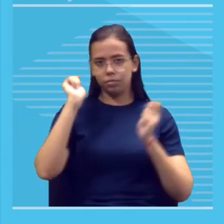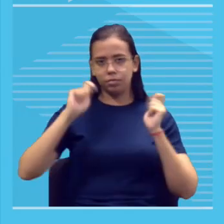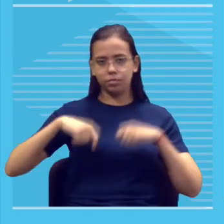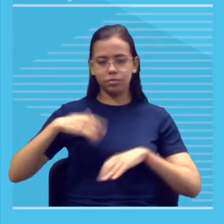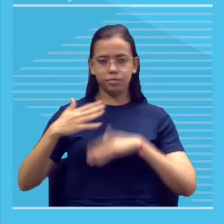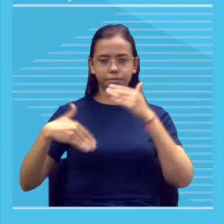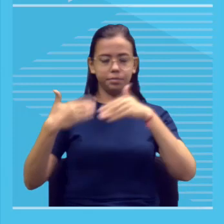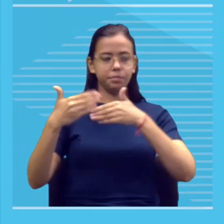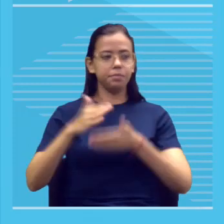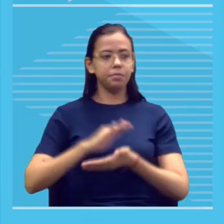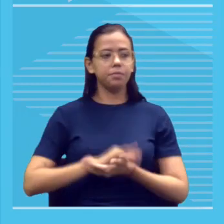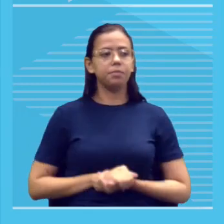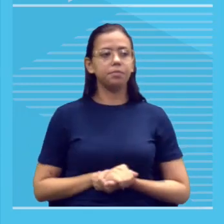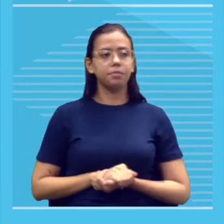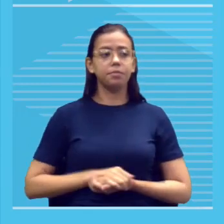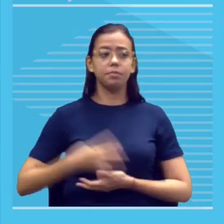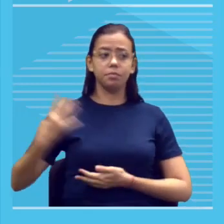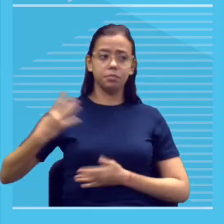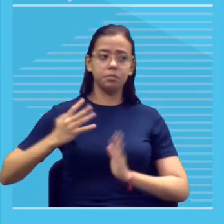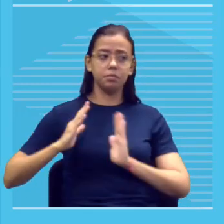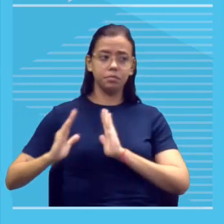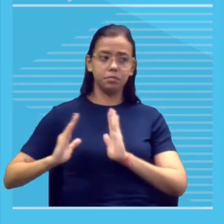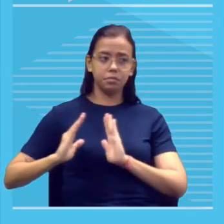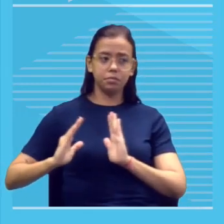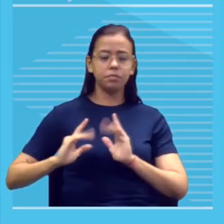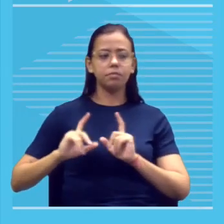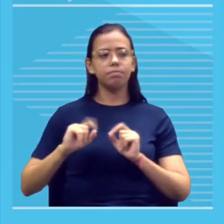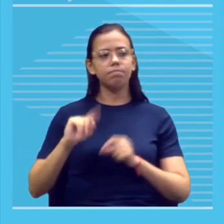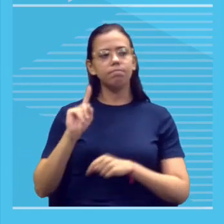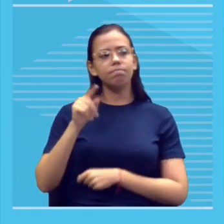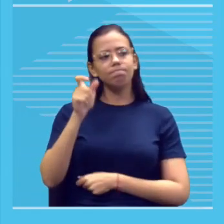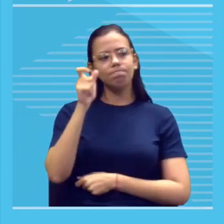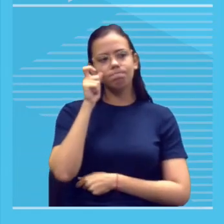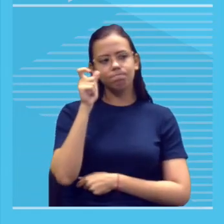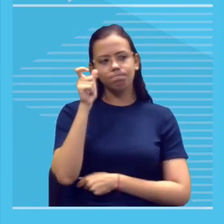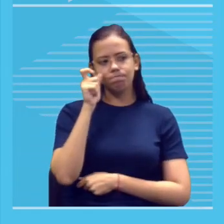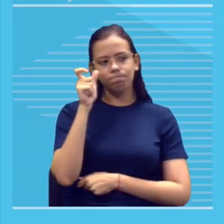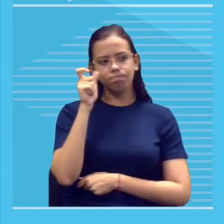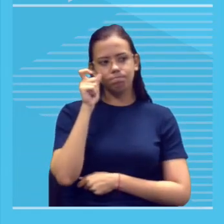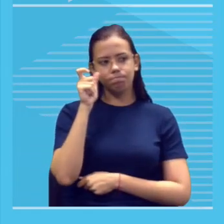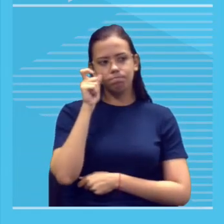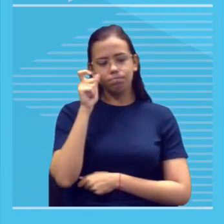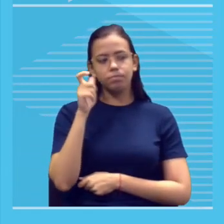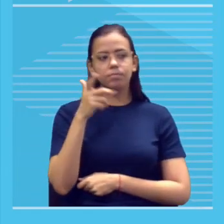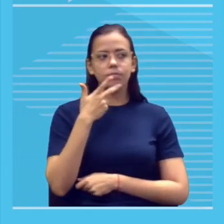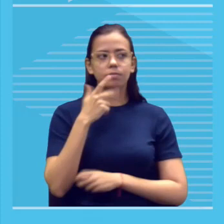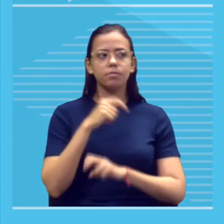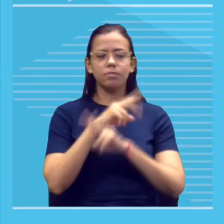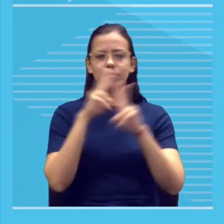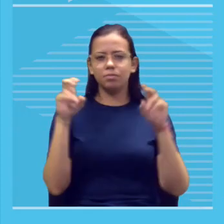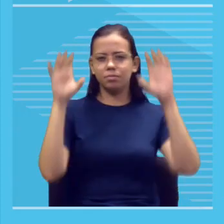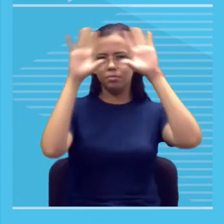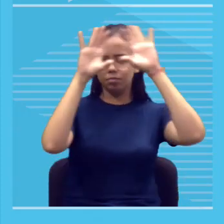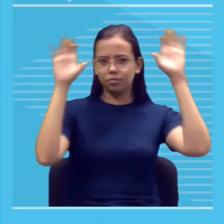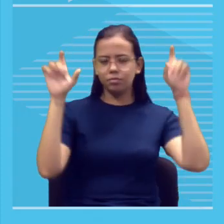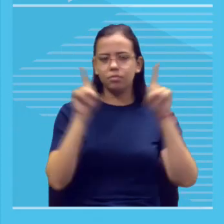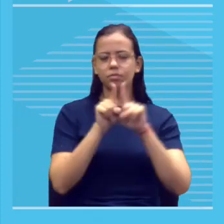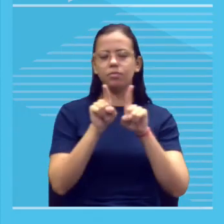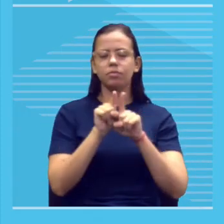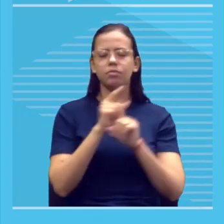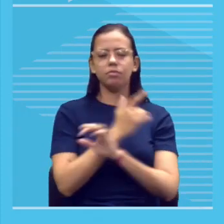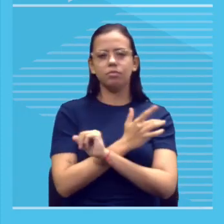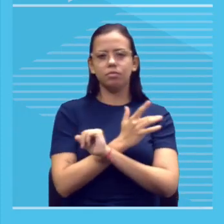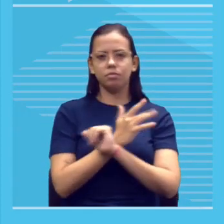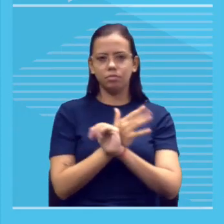evolua na quarta parte que é uma parte muito interessante a quarta parte vai falar sobre céu sobre purgatório